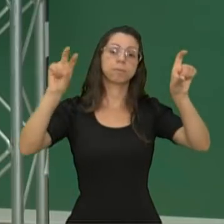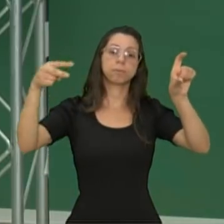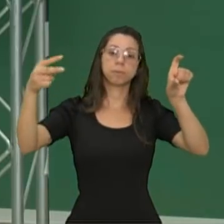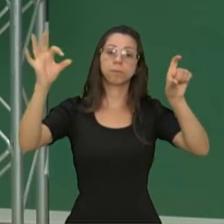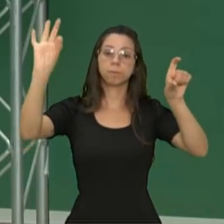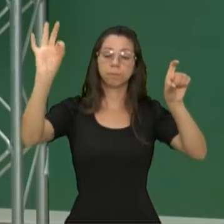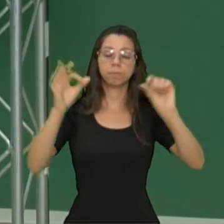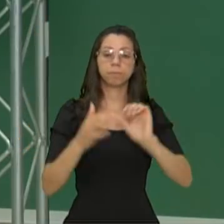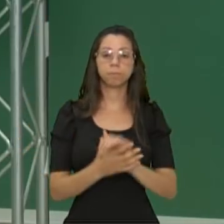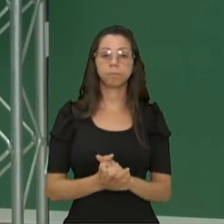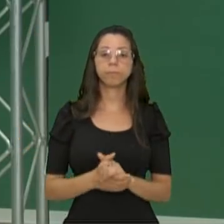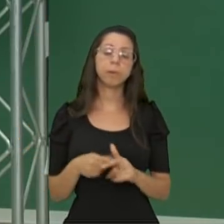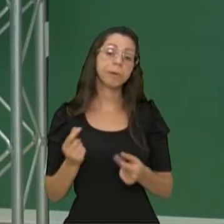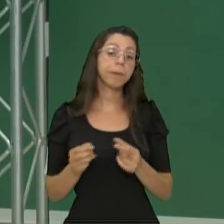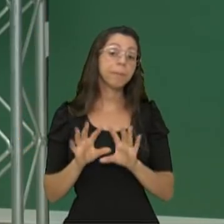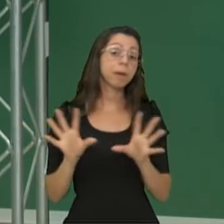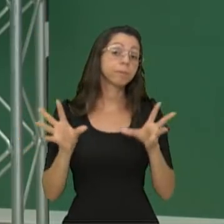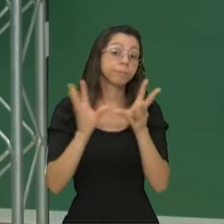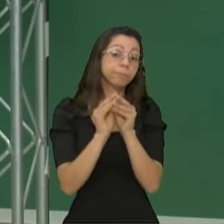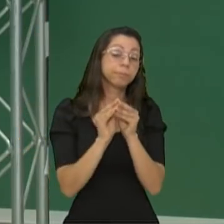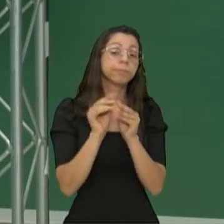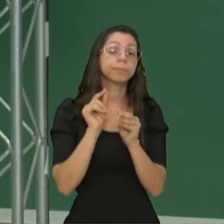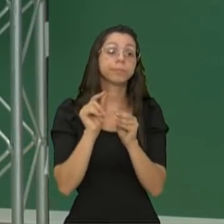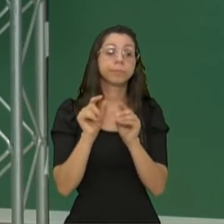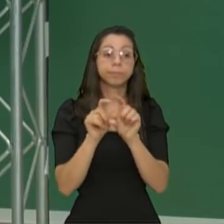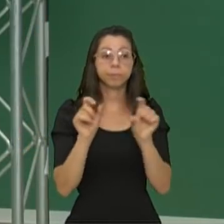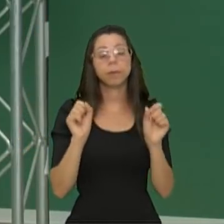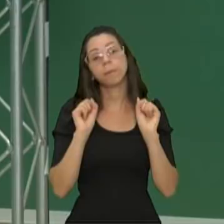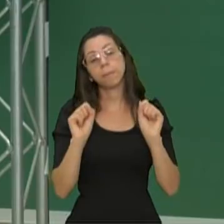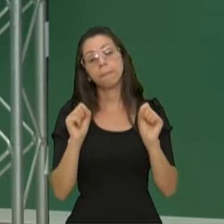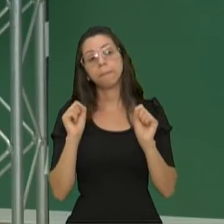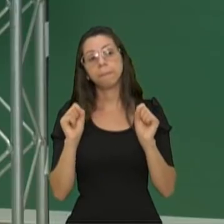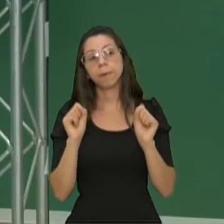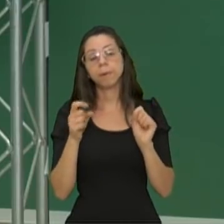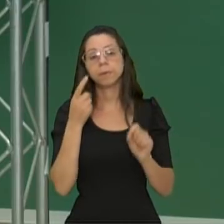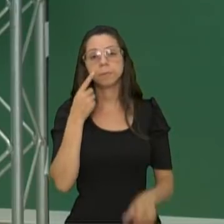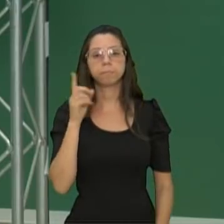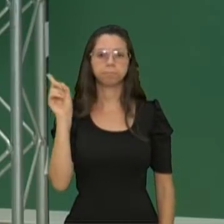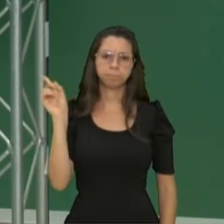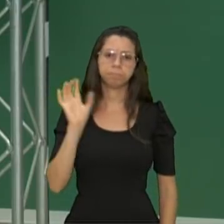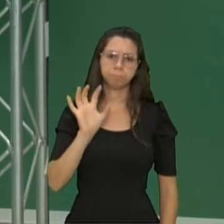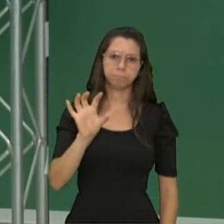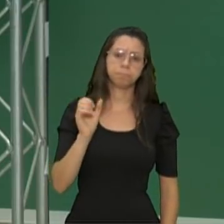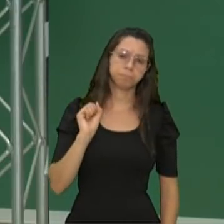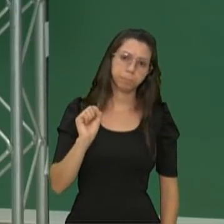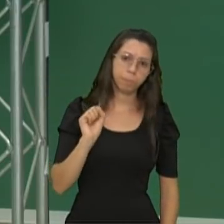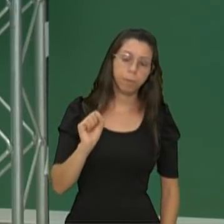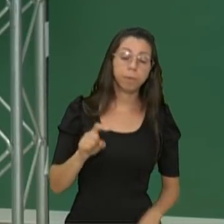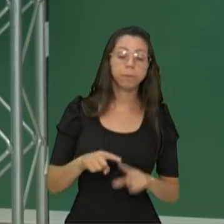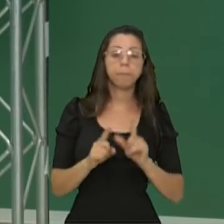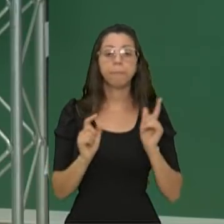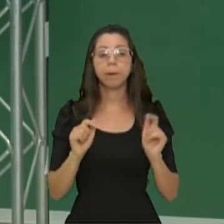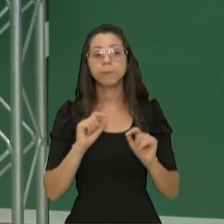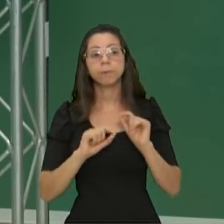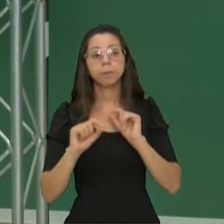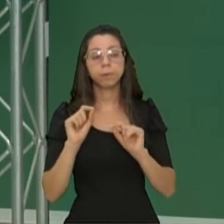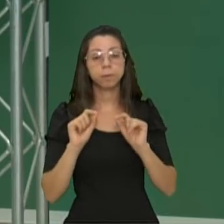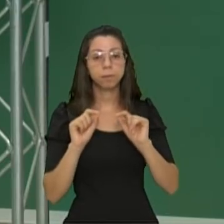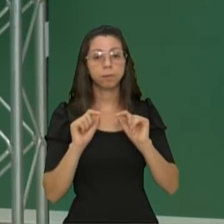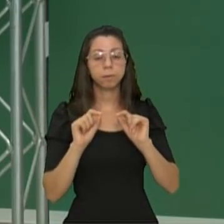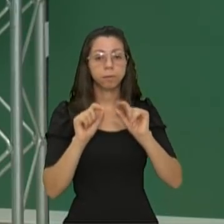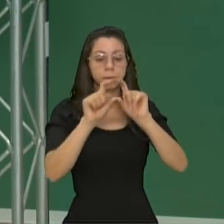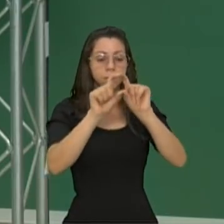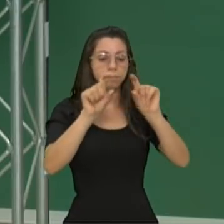faço? Para simplificar essa minha equação, poderia trabalhar com ela nesse formato aqui? Poderia, né? Mas veja que todos os